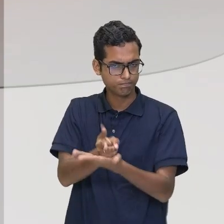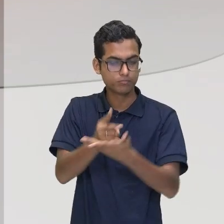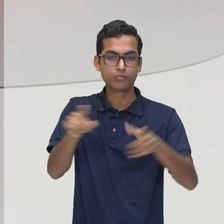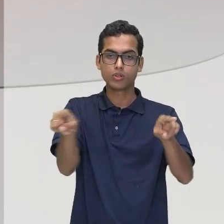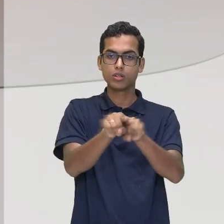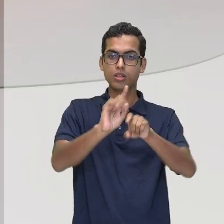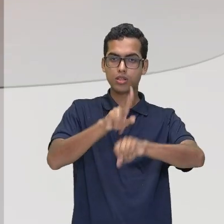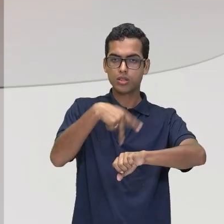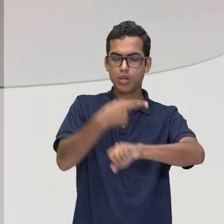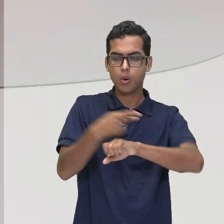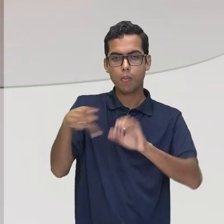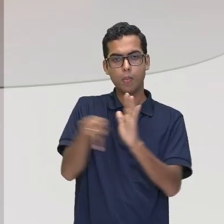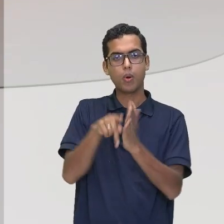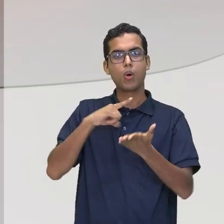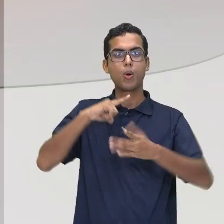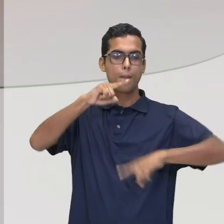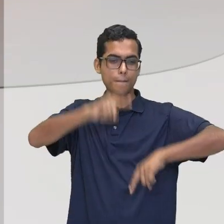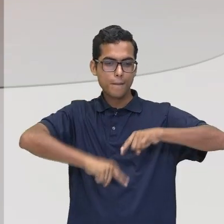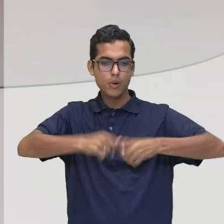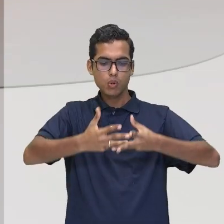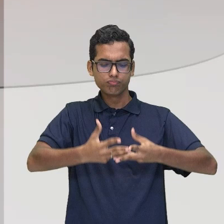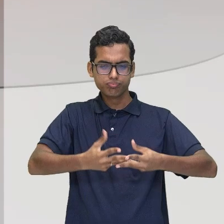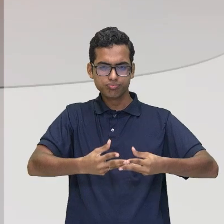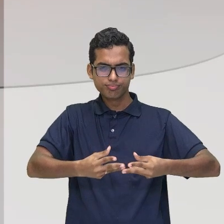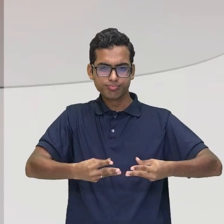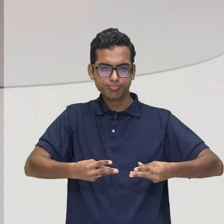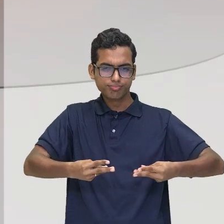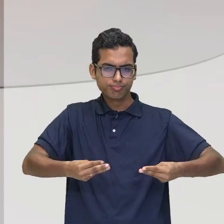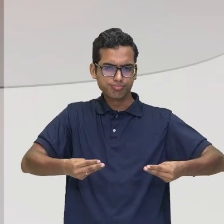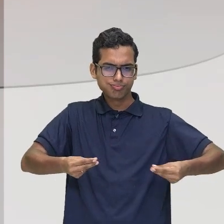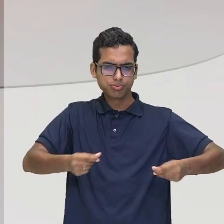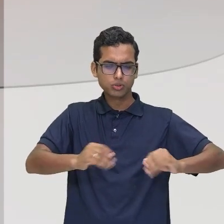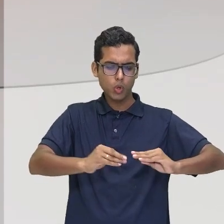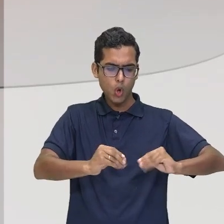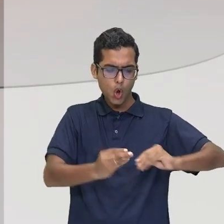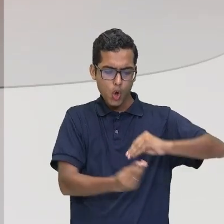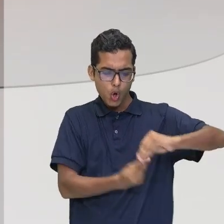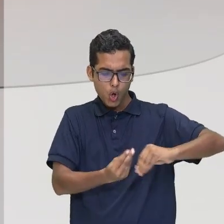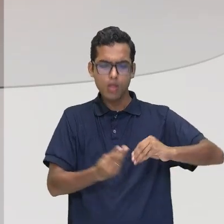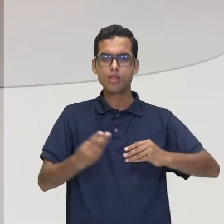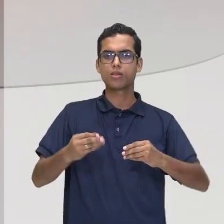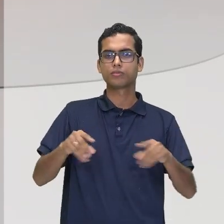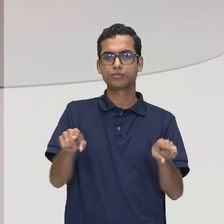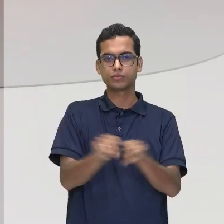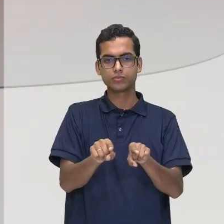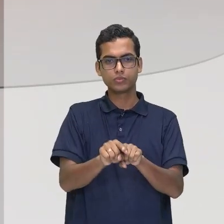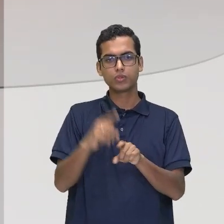começou a acontecer, principalmente porque toda aquela matéria, todo aquele material foi sendo